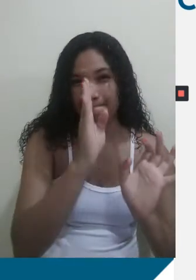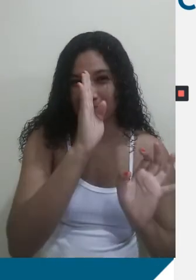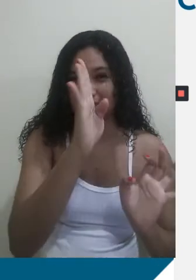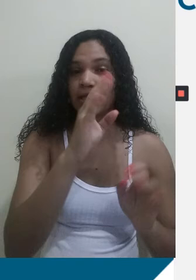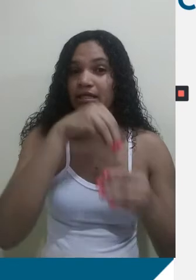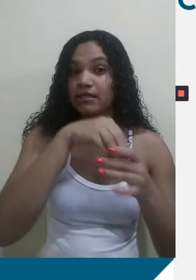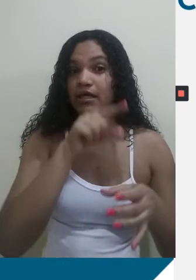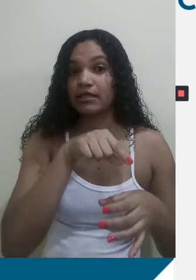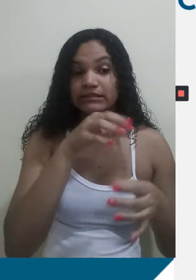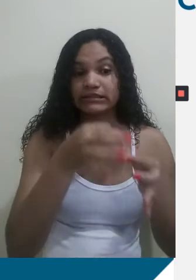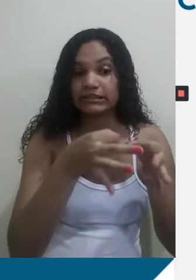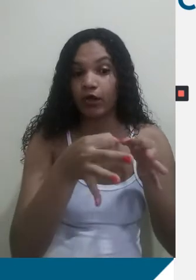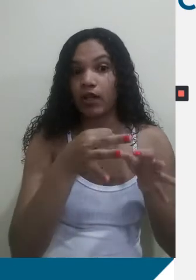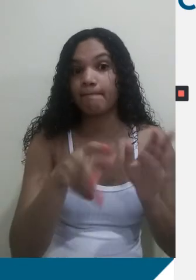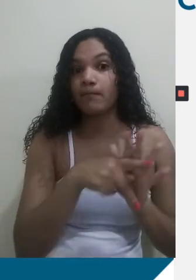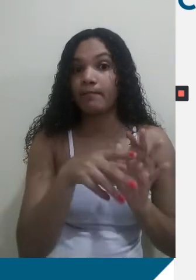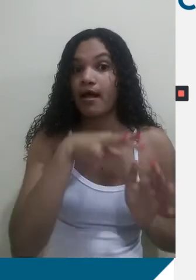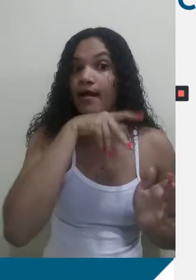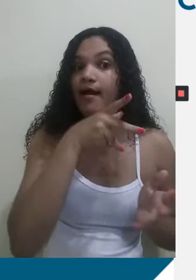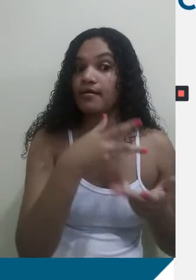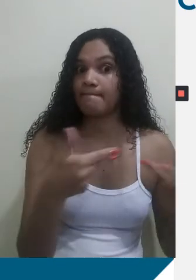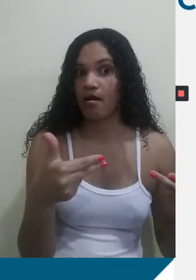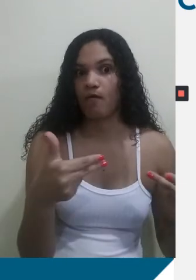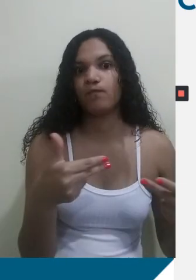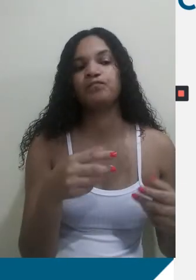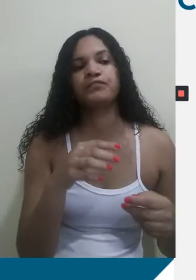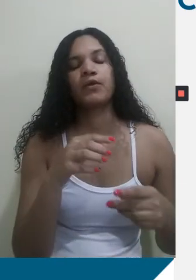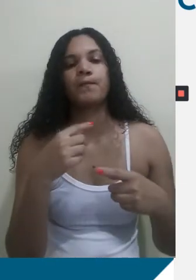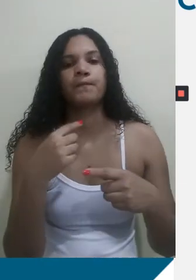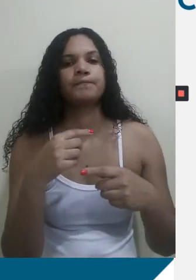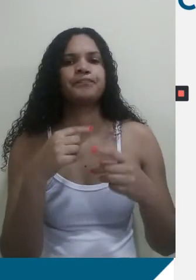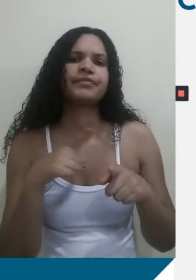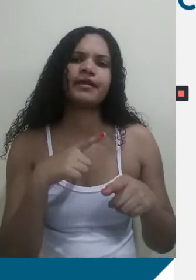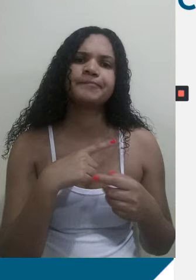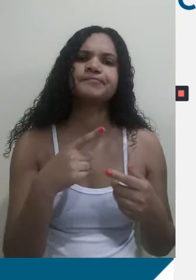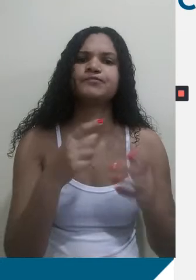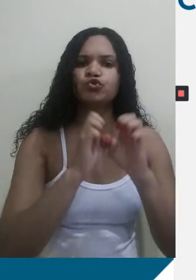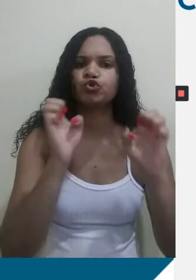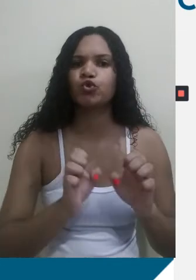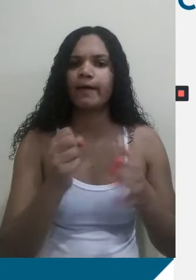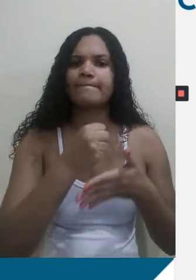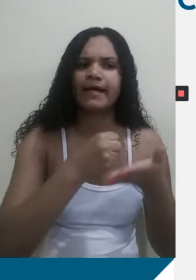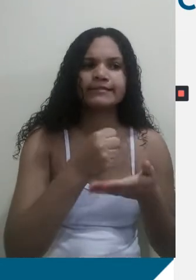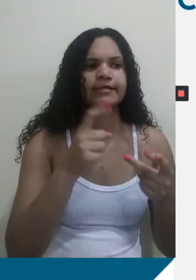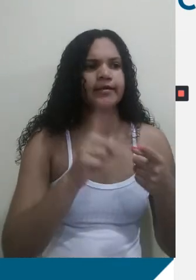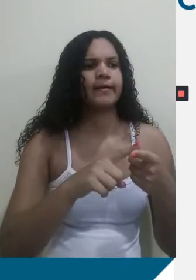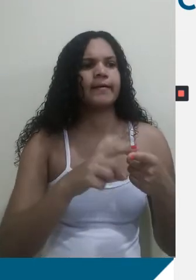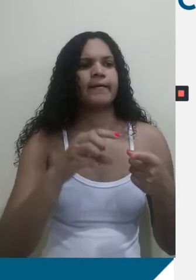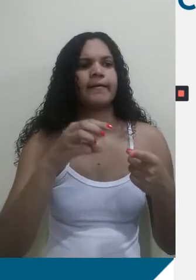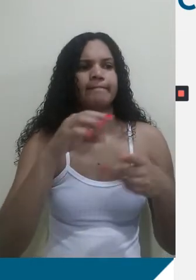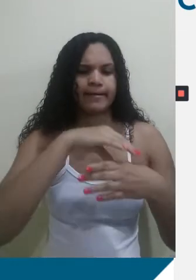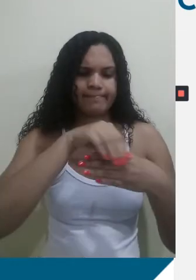principal da célula animal, a partir de uma estrutura básica de membrana plasmática,